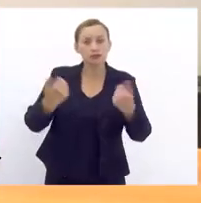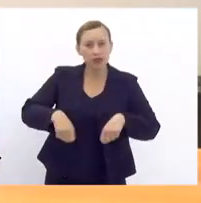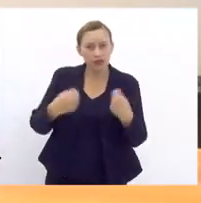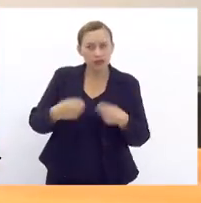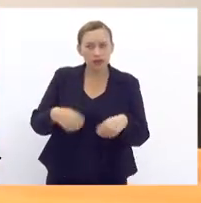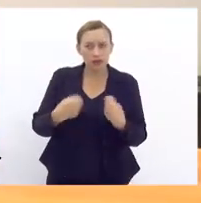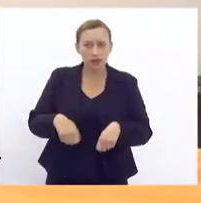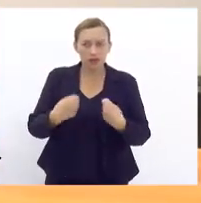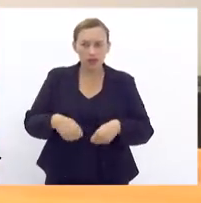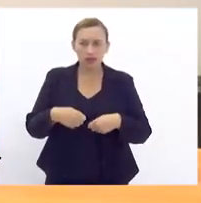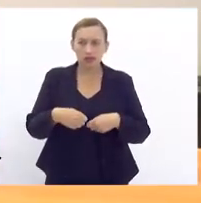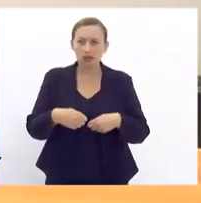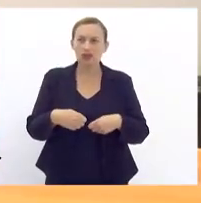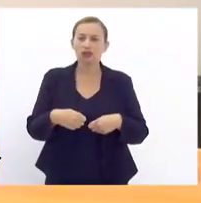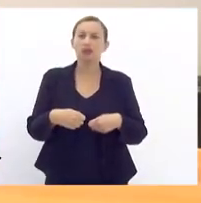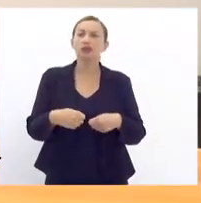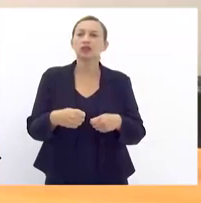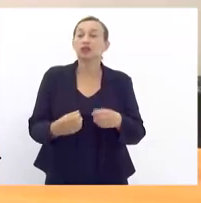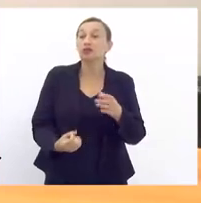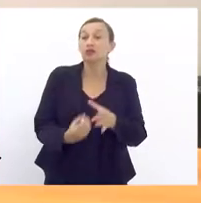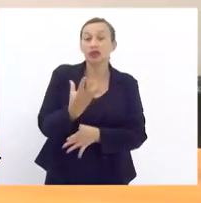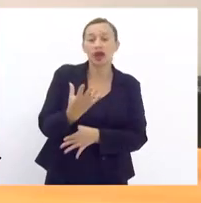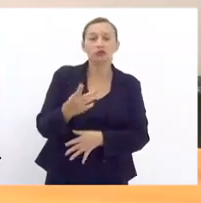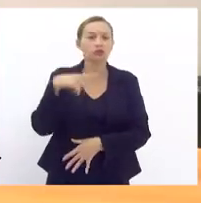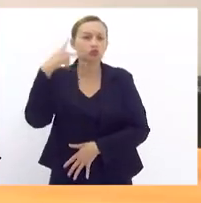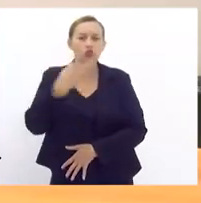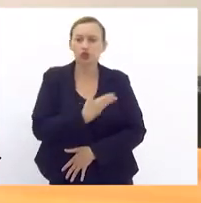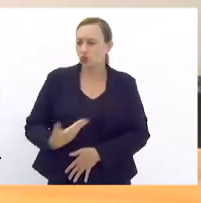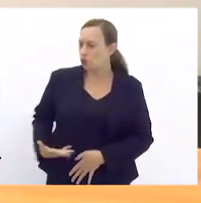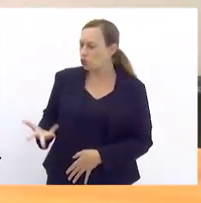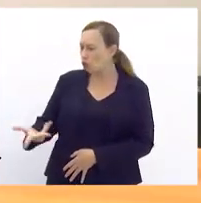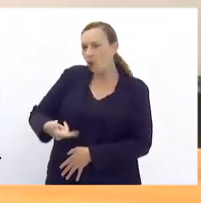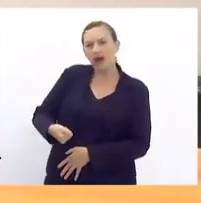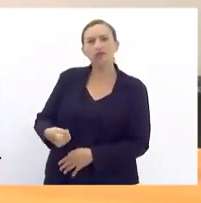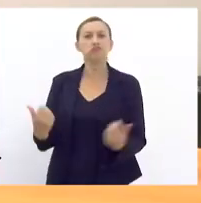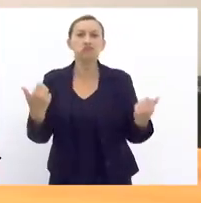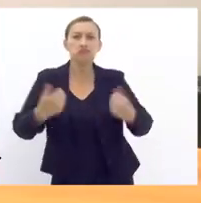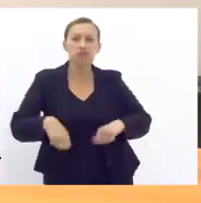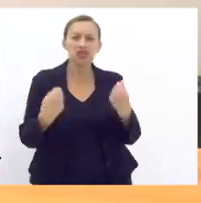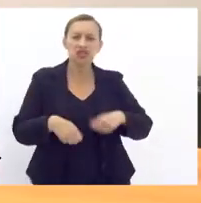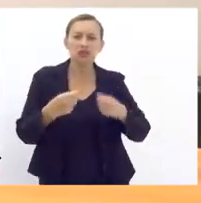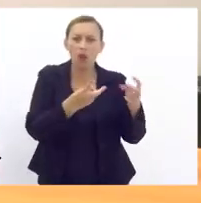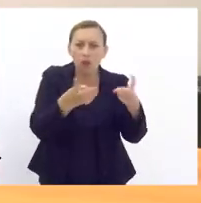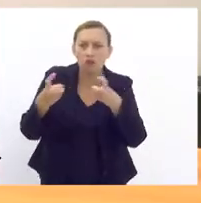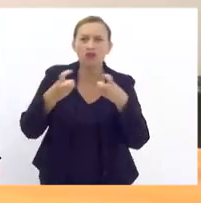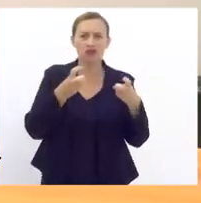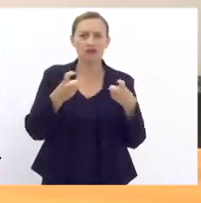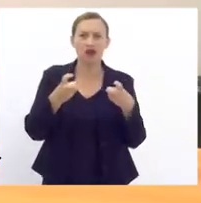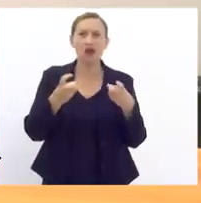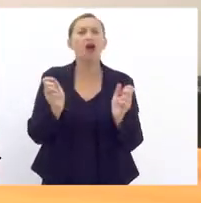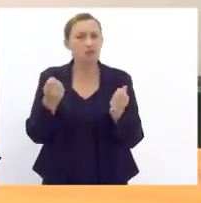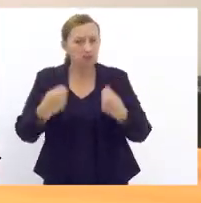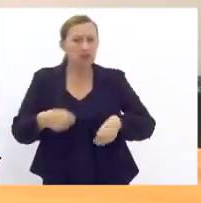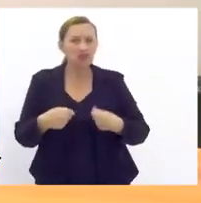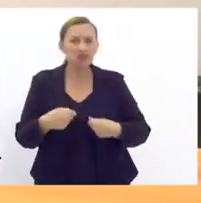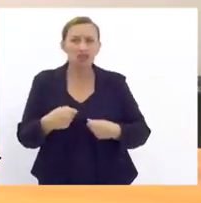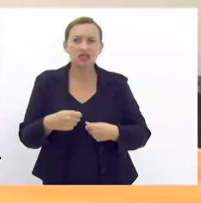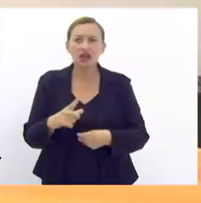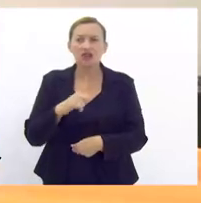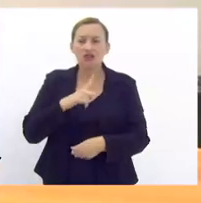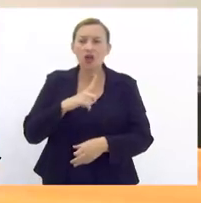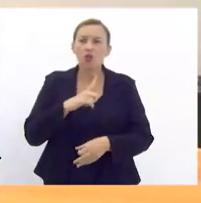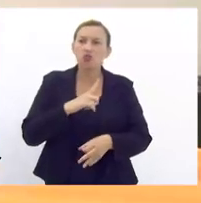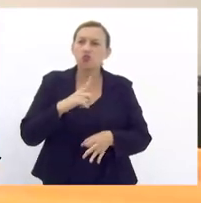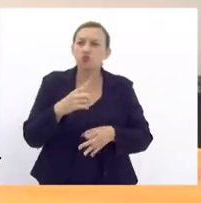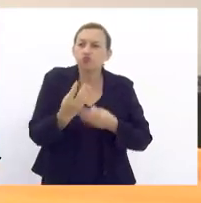que sejam realizadas políticas públicas eficientes precisa ser observada precisa ser ter